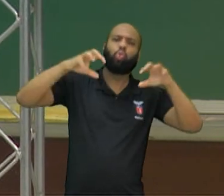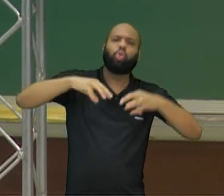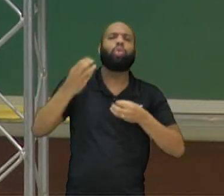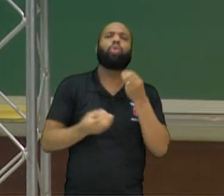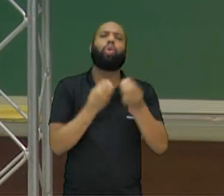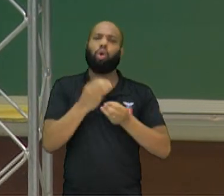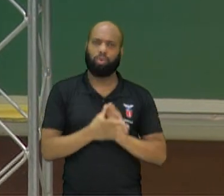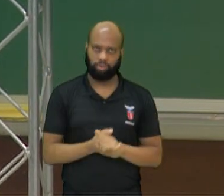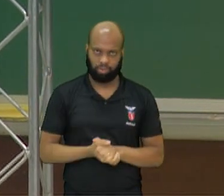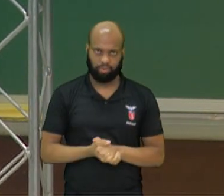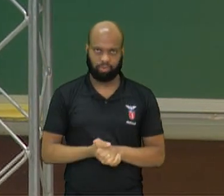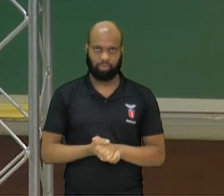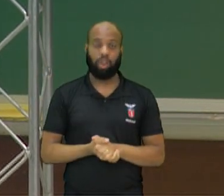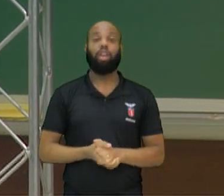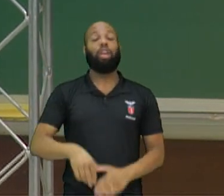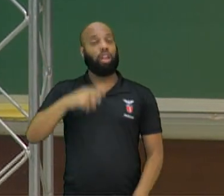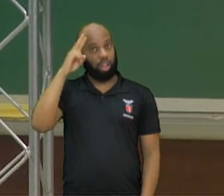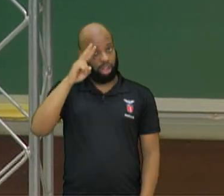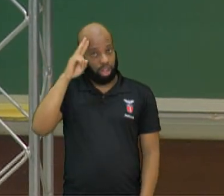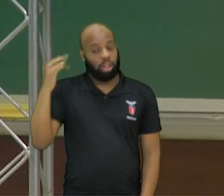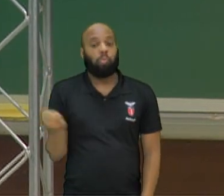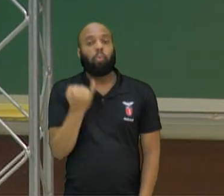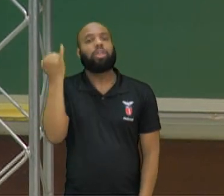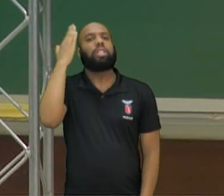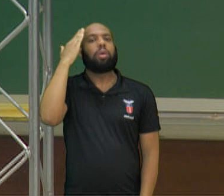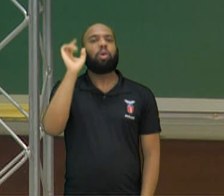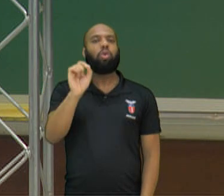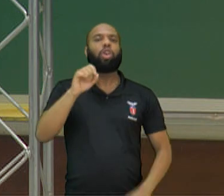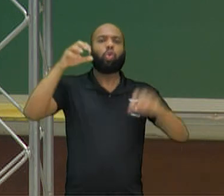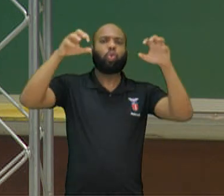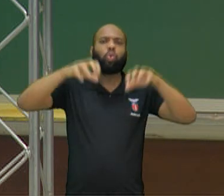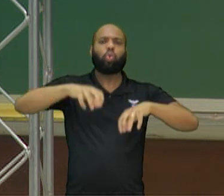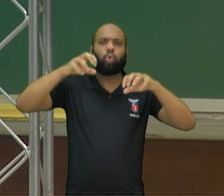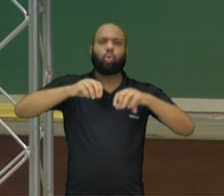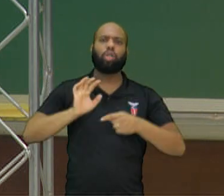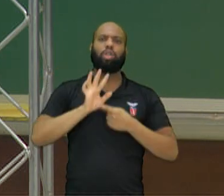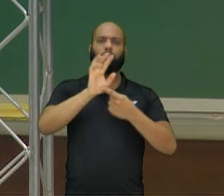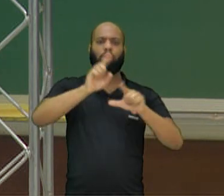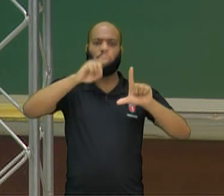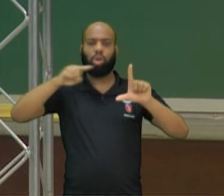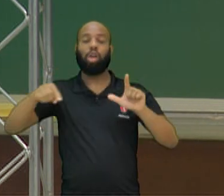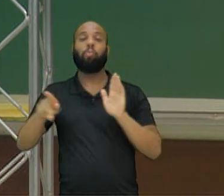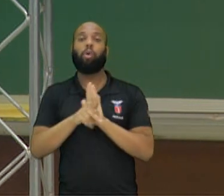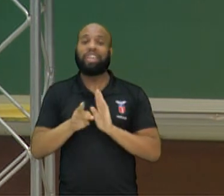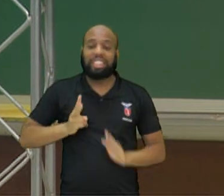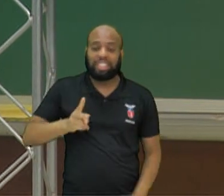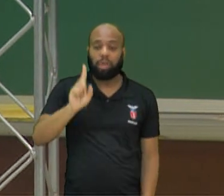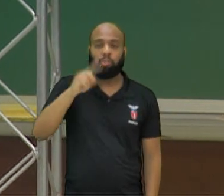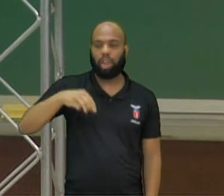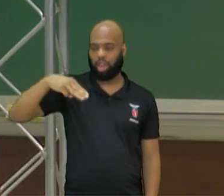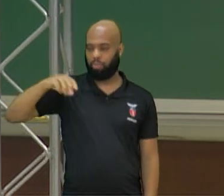temos. E lembrando também que o índice pluviométrico é apresentado em milímetros.